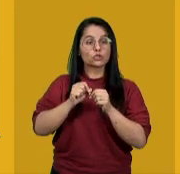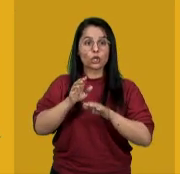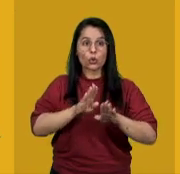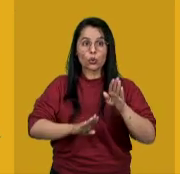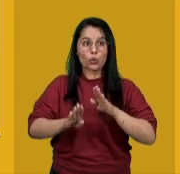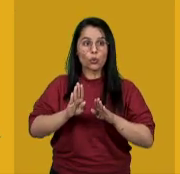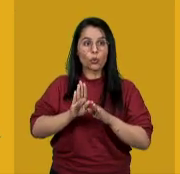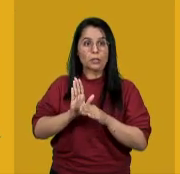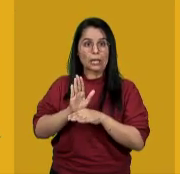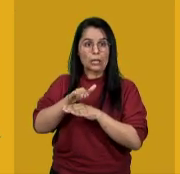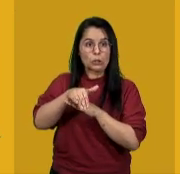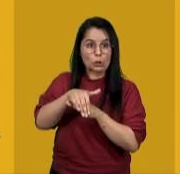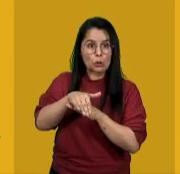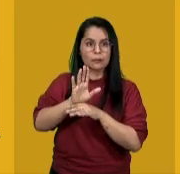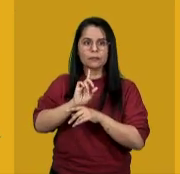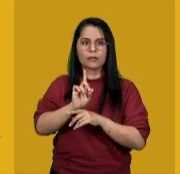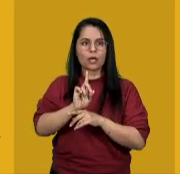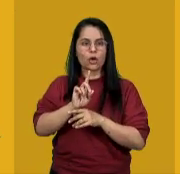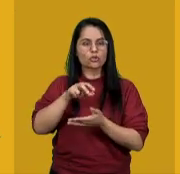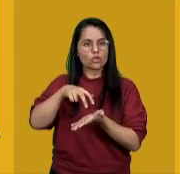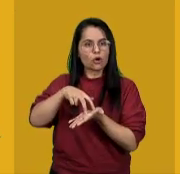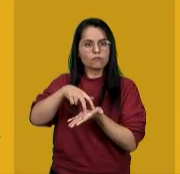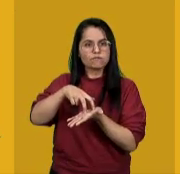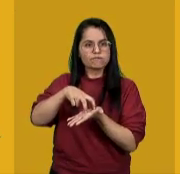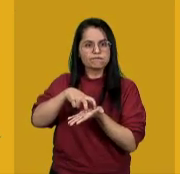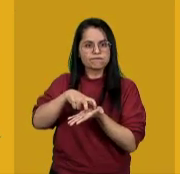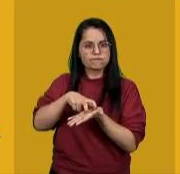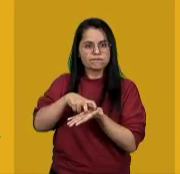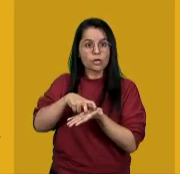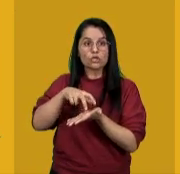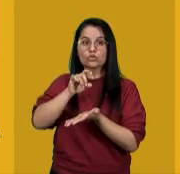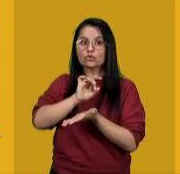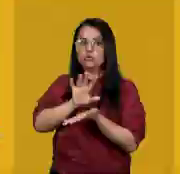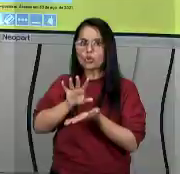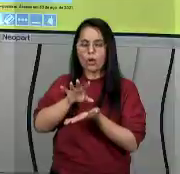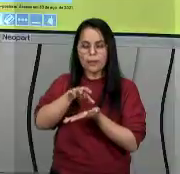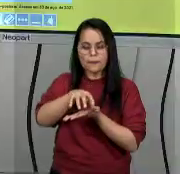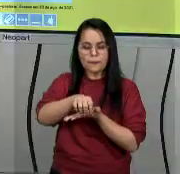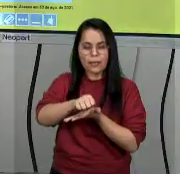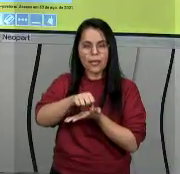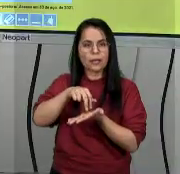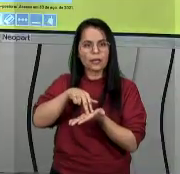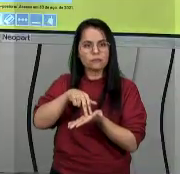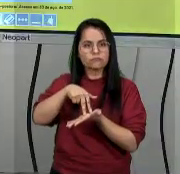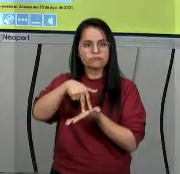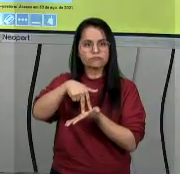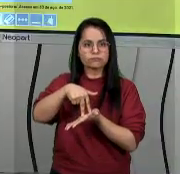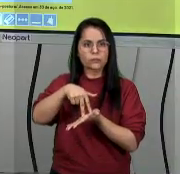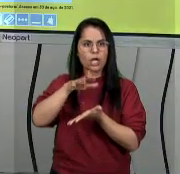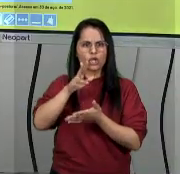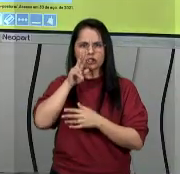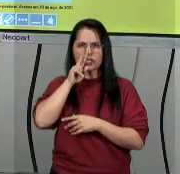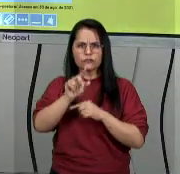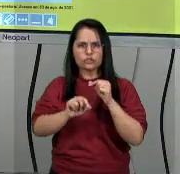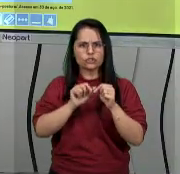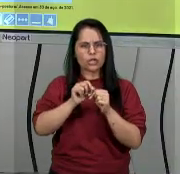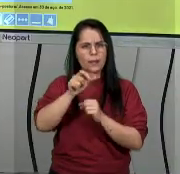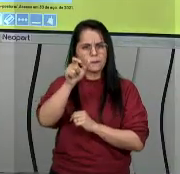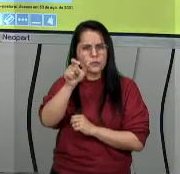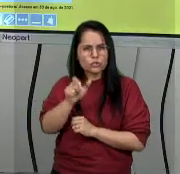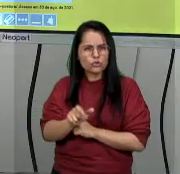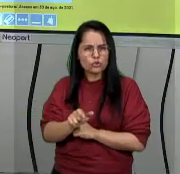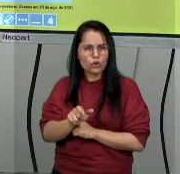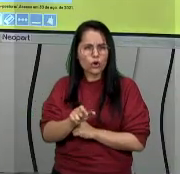dobrando apenas os joelhos. Muitas vezes eu já observei pessoas que